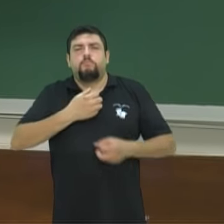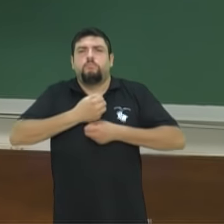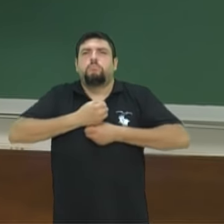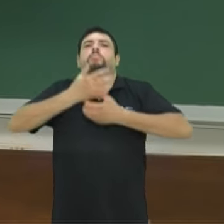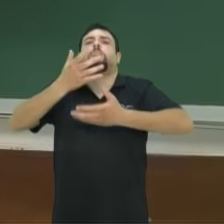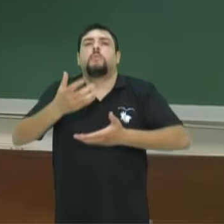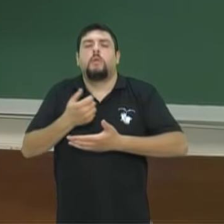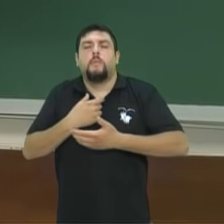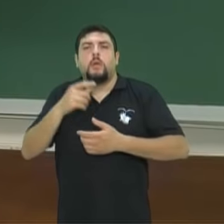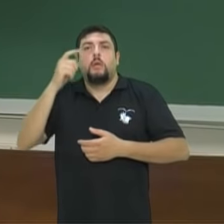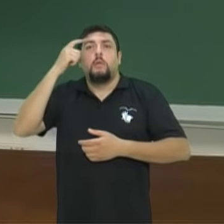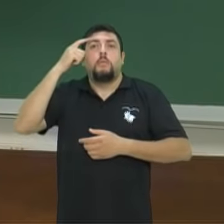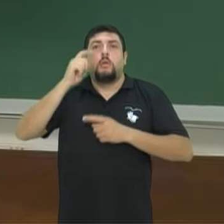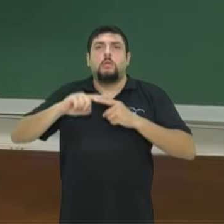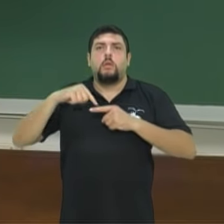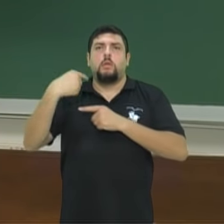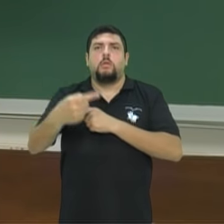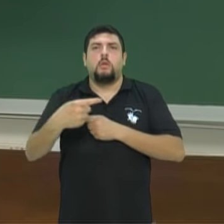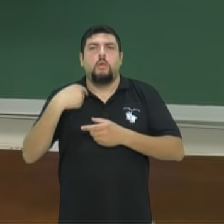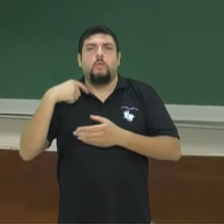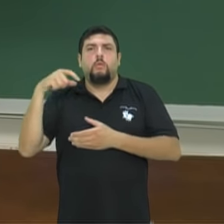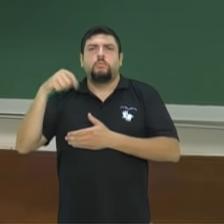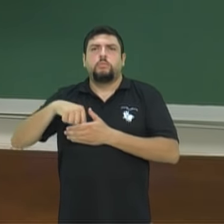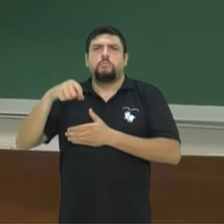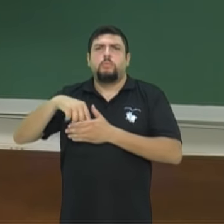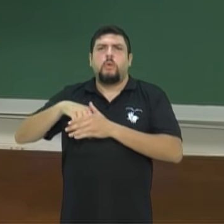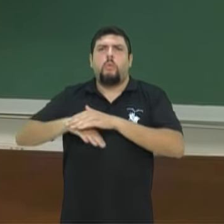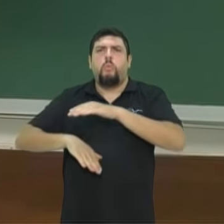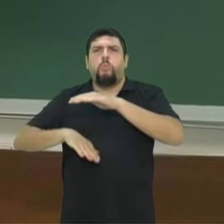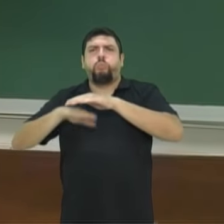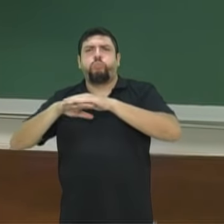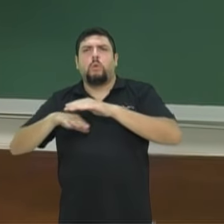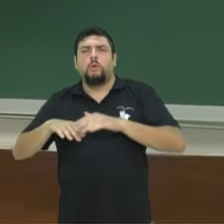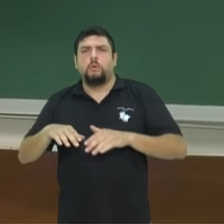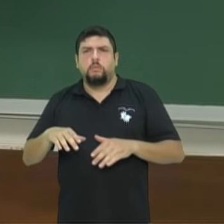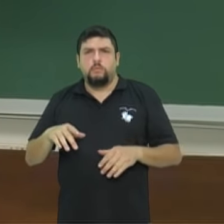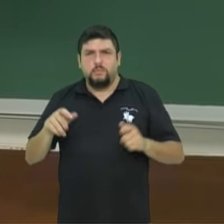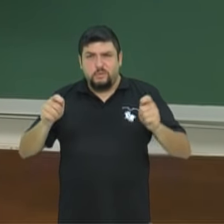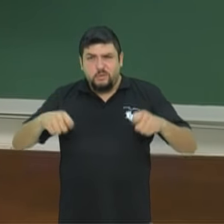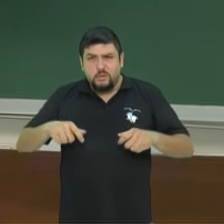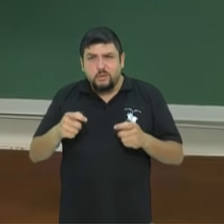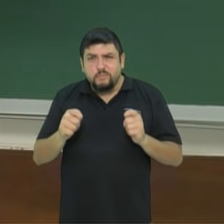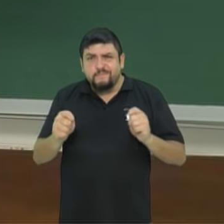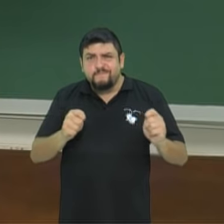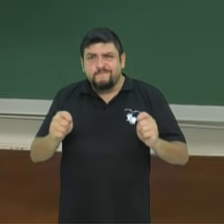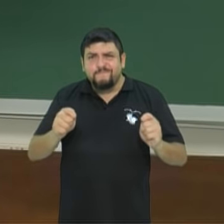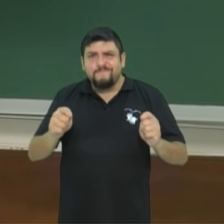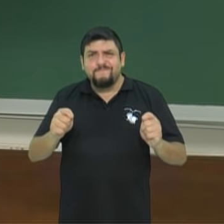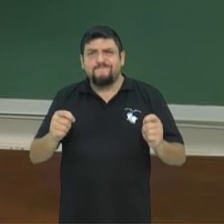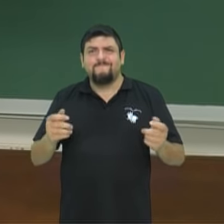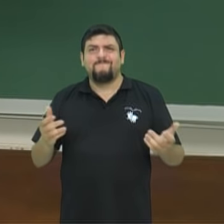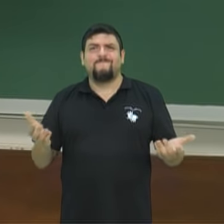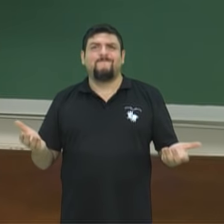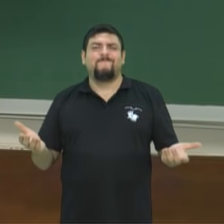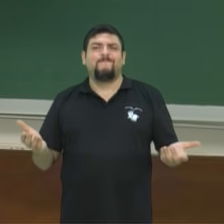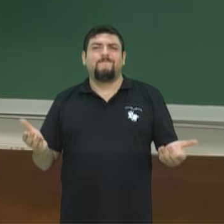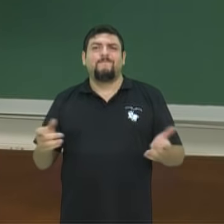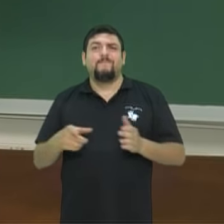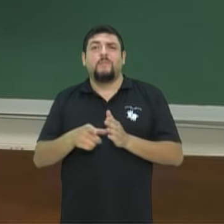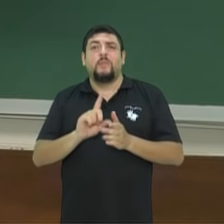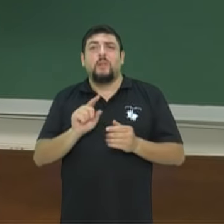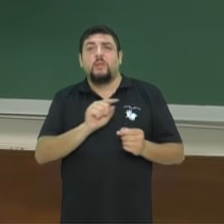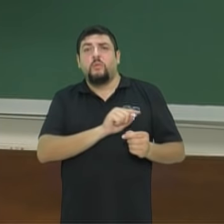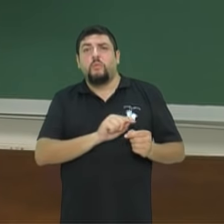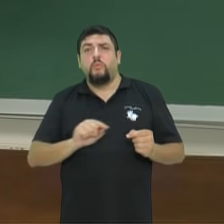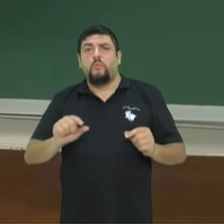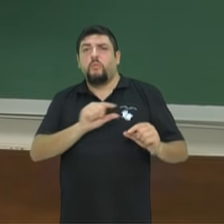atitude, achando que daí com isso ela vai conseguir economizar mais. Será que ela consegue? O que será que esse último quadrinho, que é essa